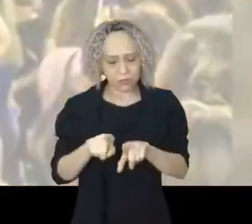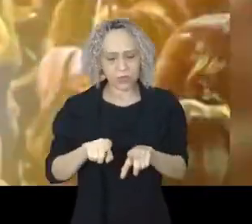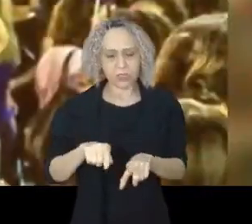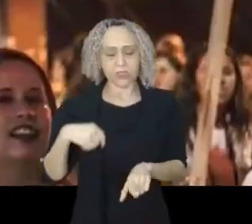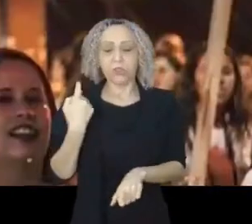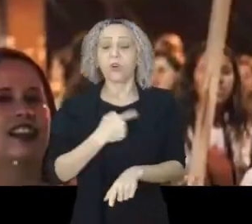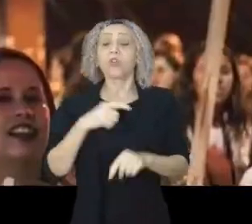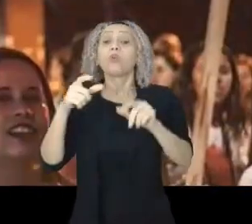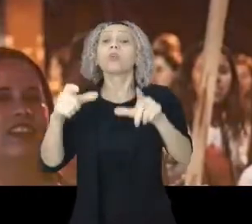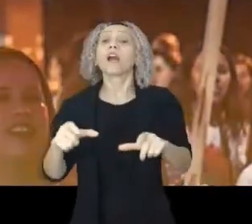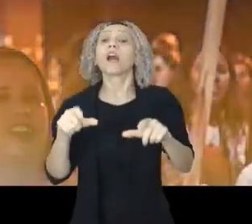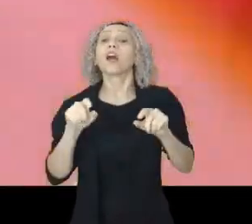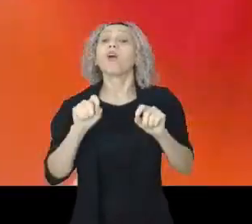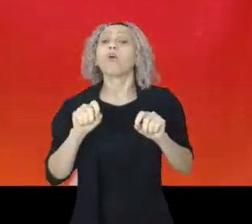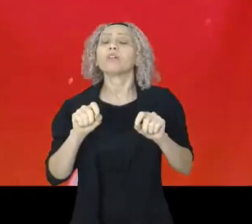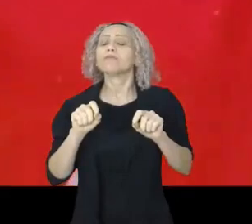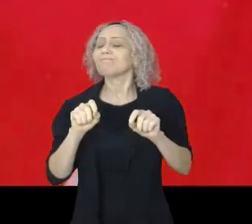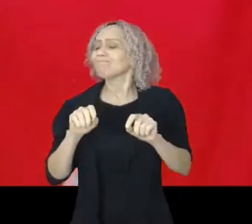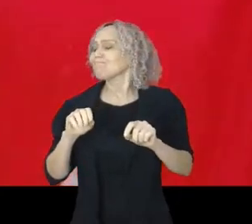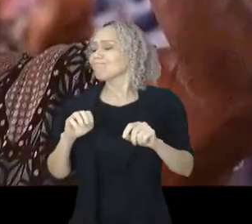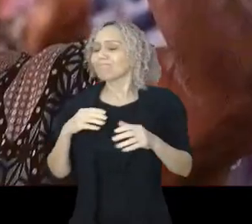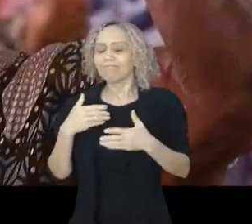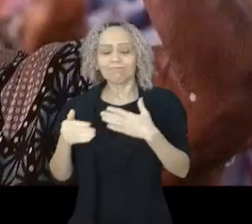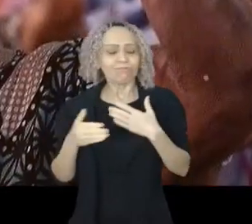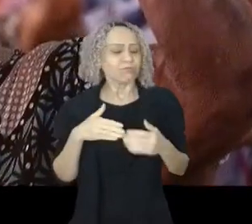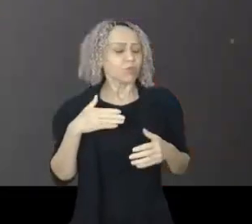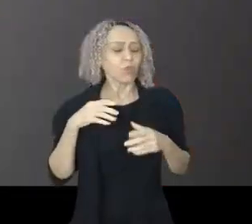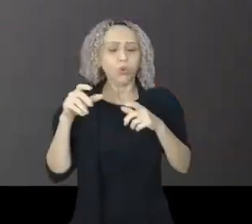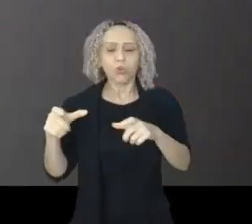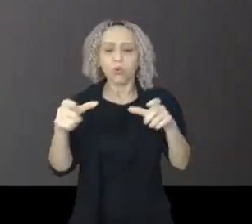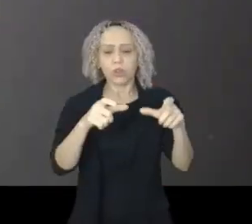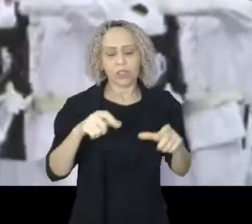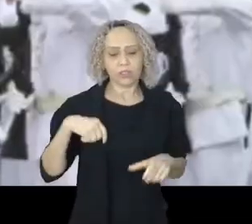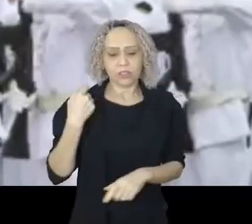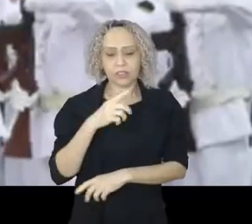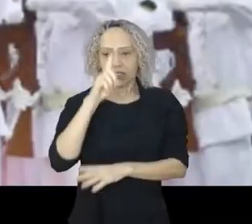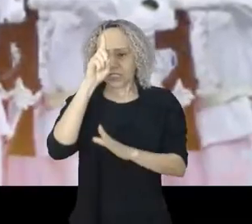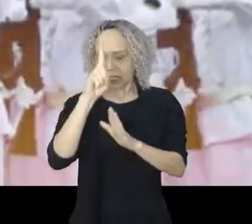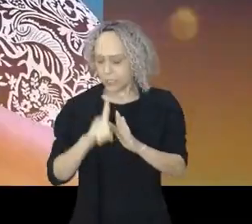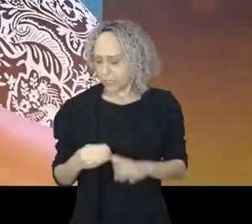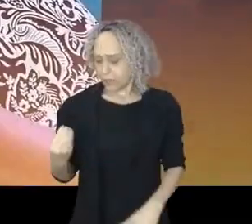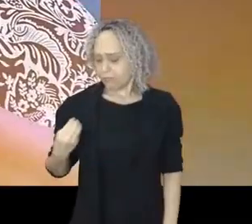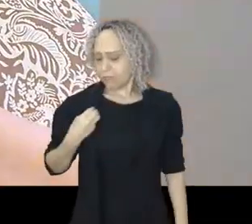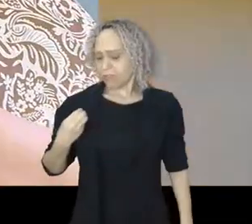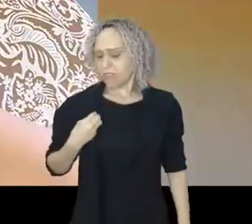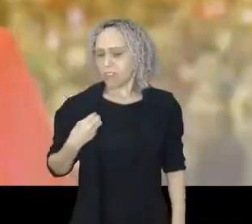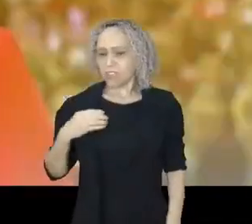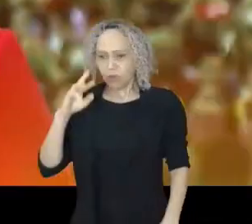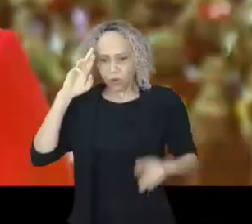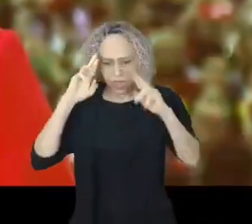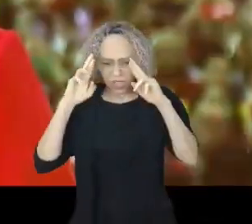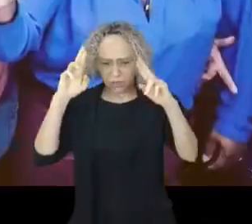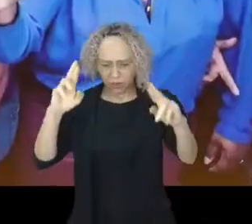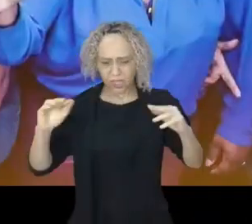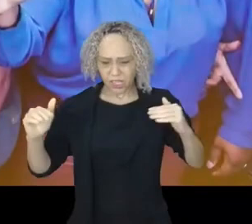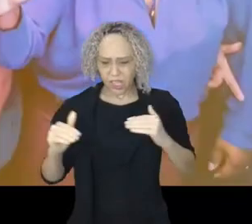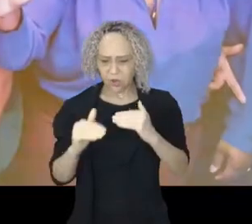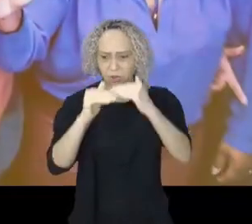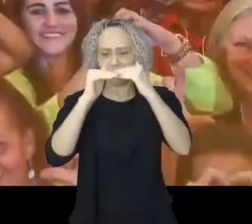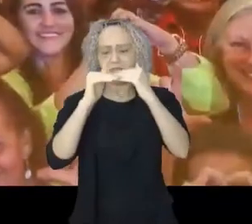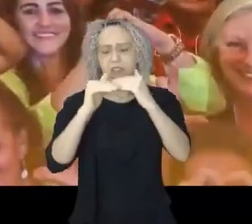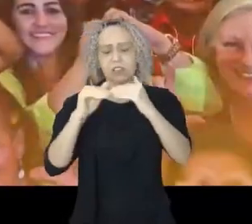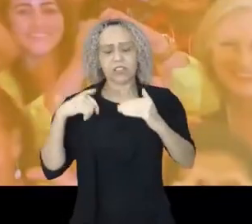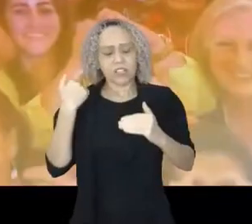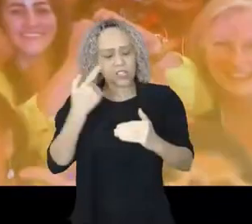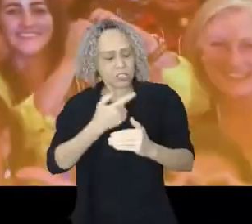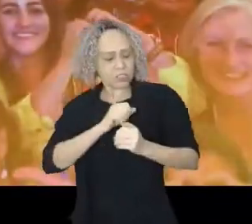Pelo nosso direito de existir, pela liberdade, pelo respeito e pela igualdade, continuaremos sempre juntas e na